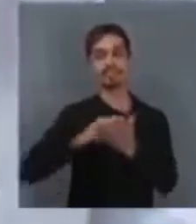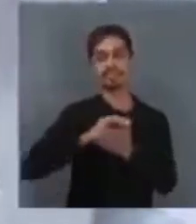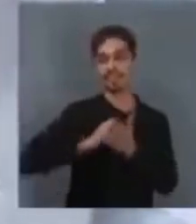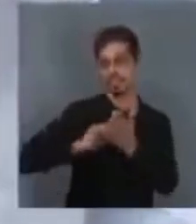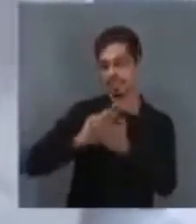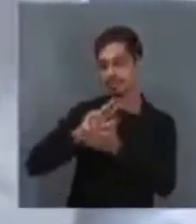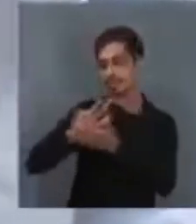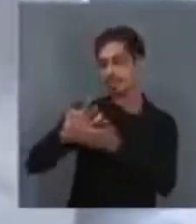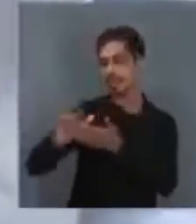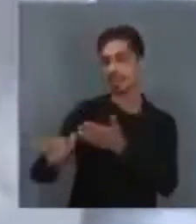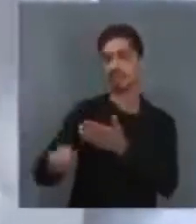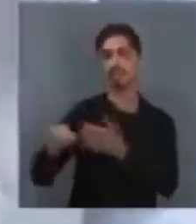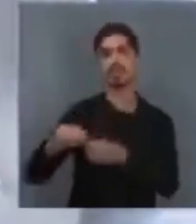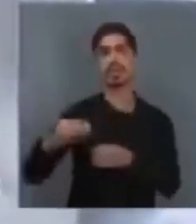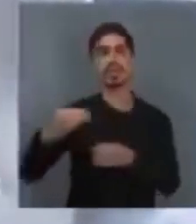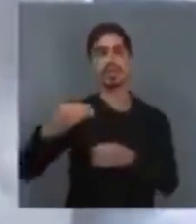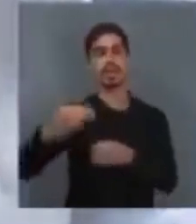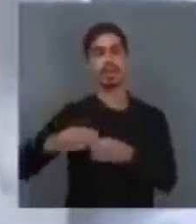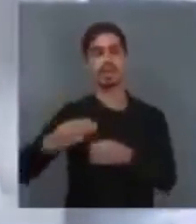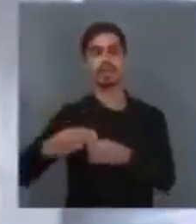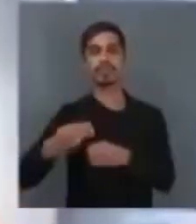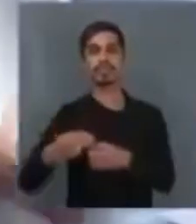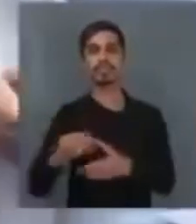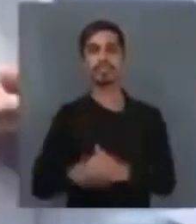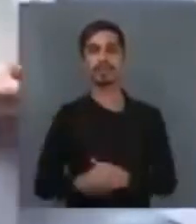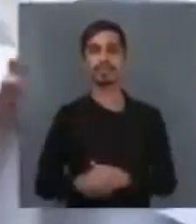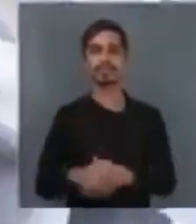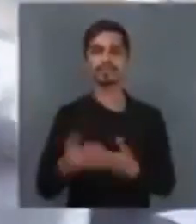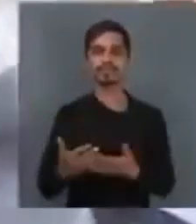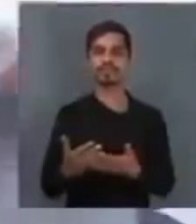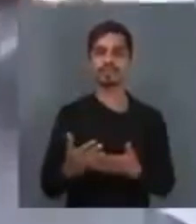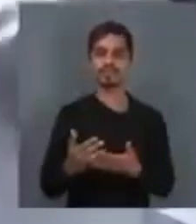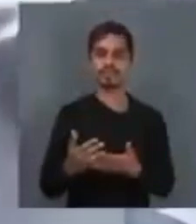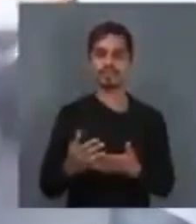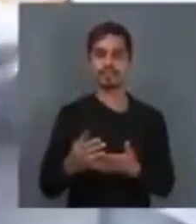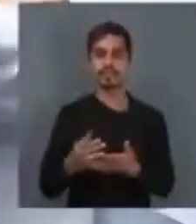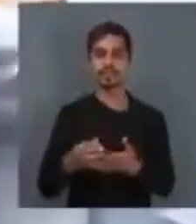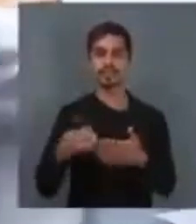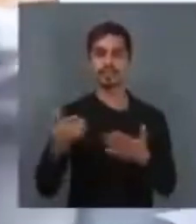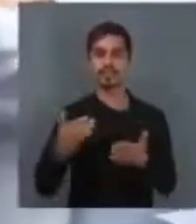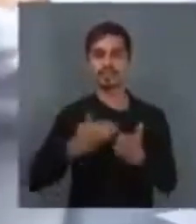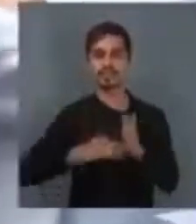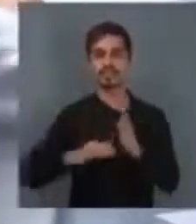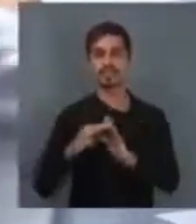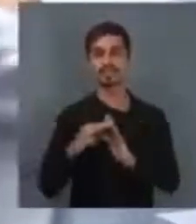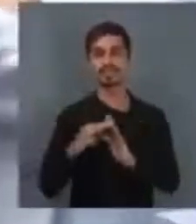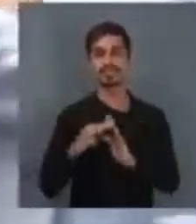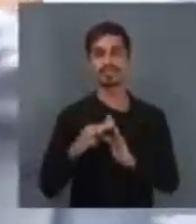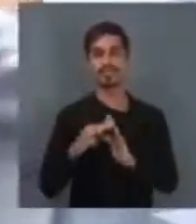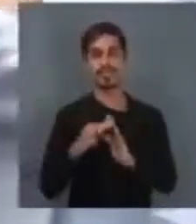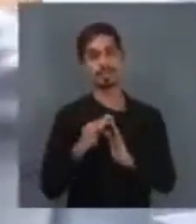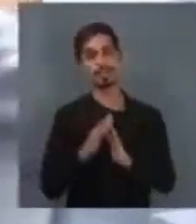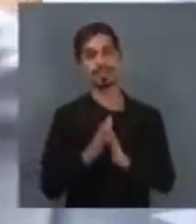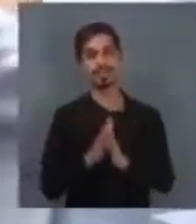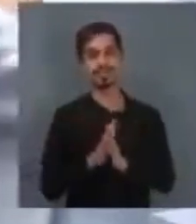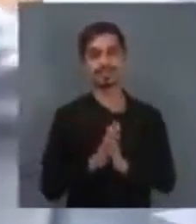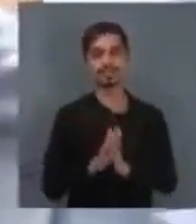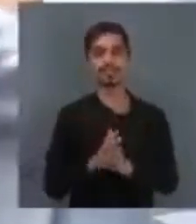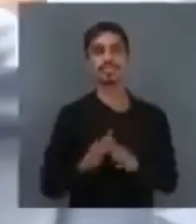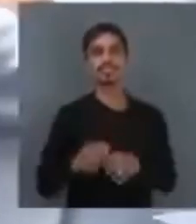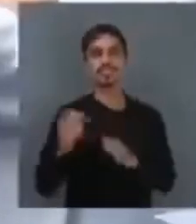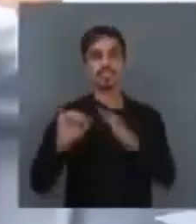municípios pernambucanos. Em 2008, participou da fundação da Escola de Conselhos de Pernambuco,